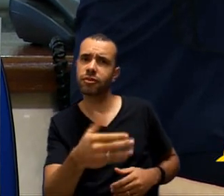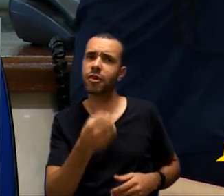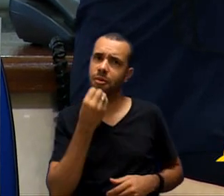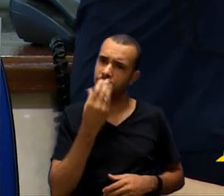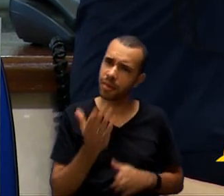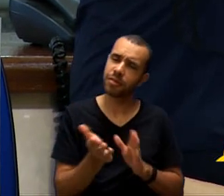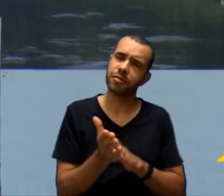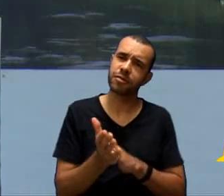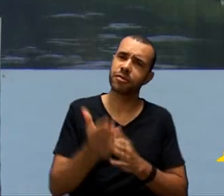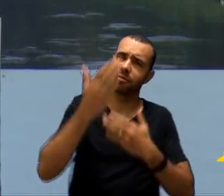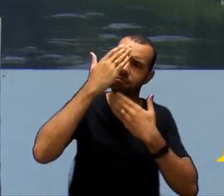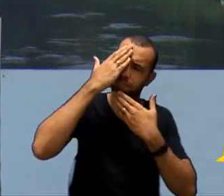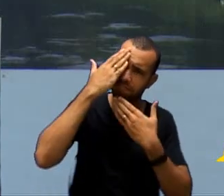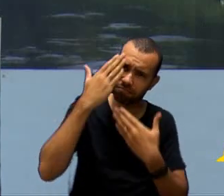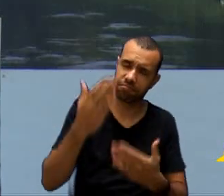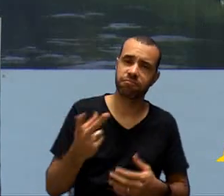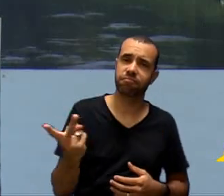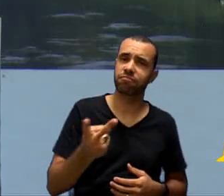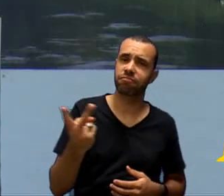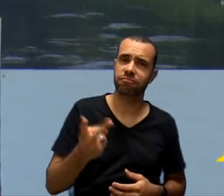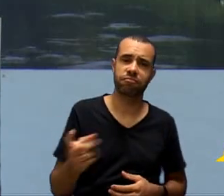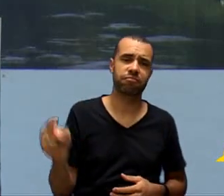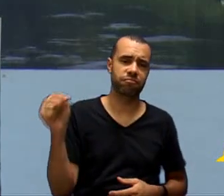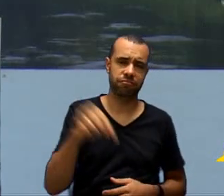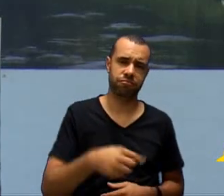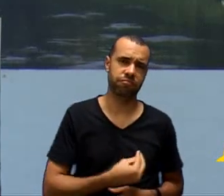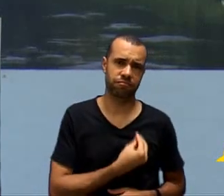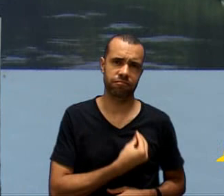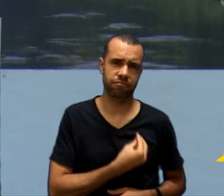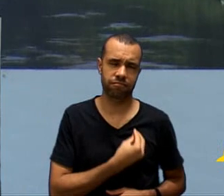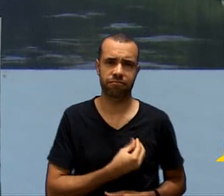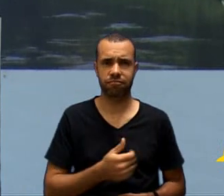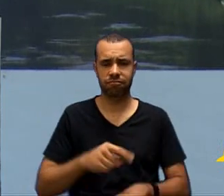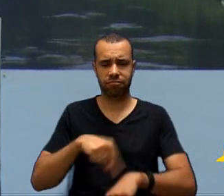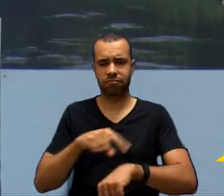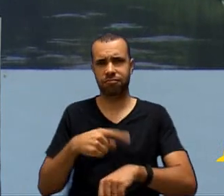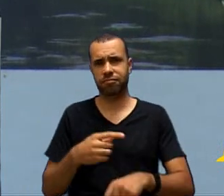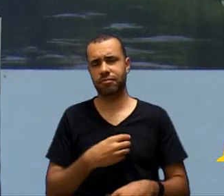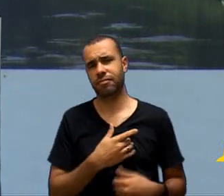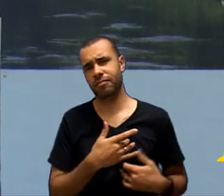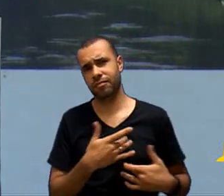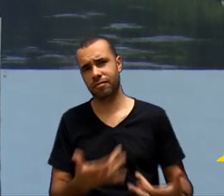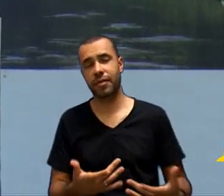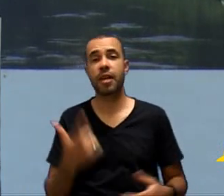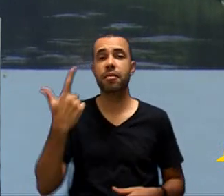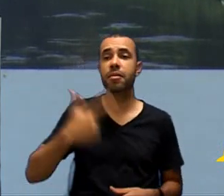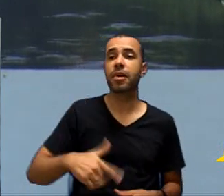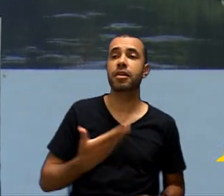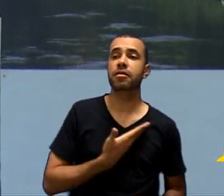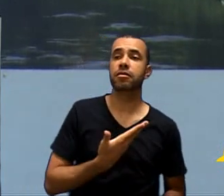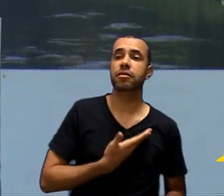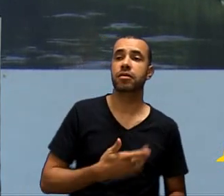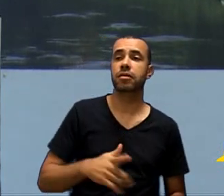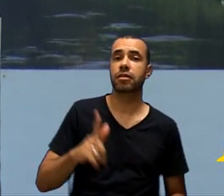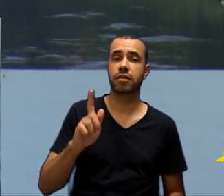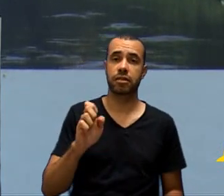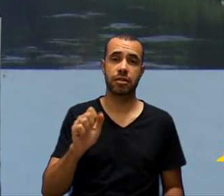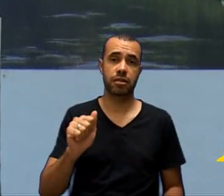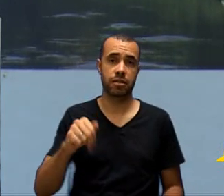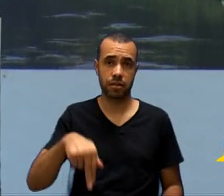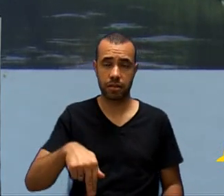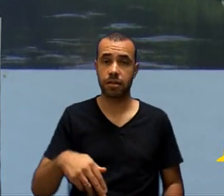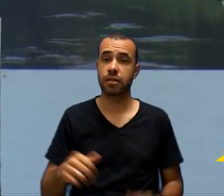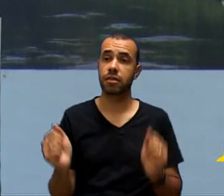presente. Obrigado por vocês disporem do tempo de vocês. Obrigado, meu amigo Jean Mello, por ter compartilhado toda a sua equipe de